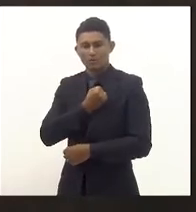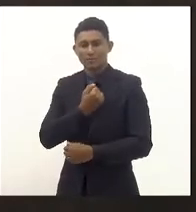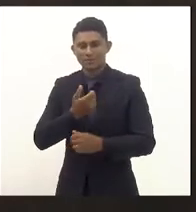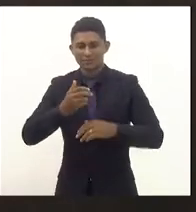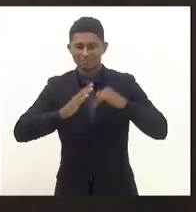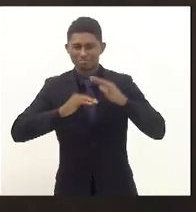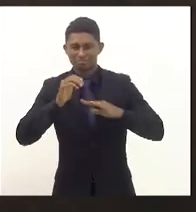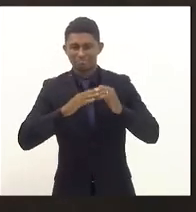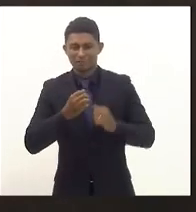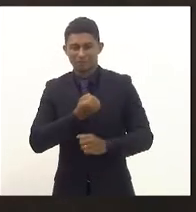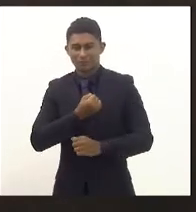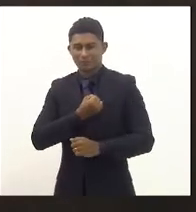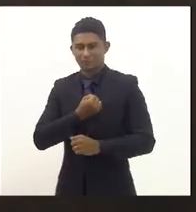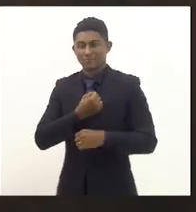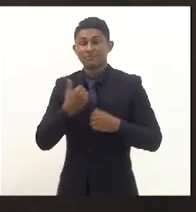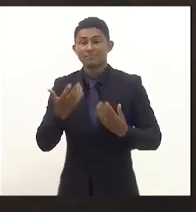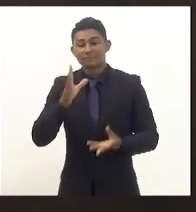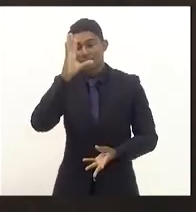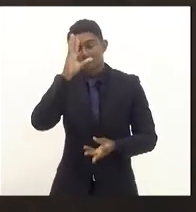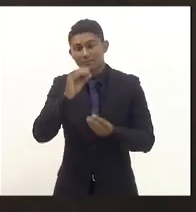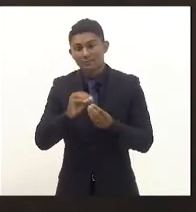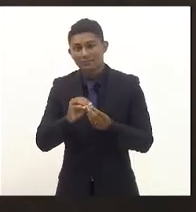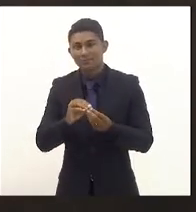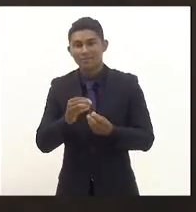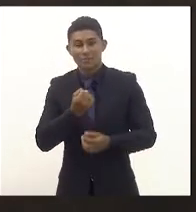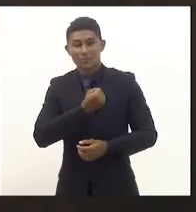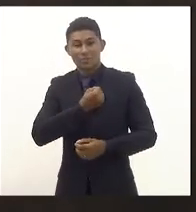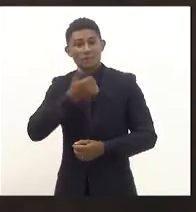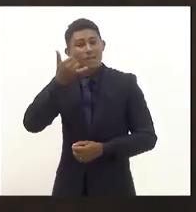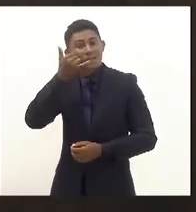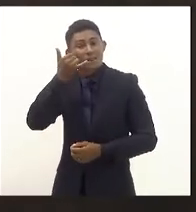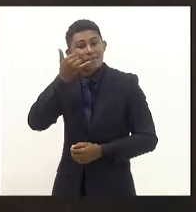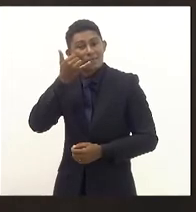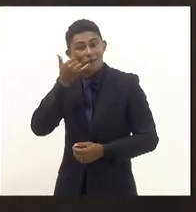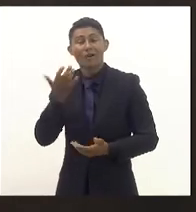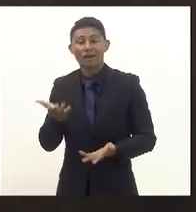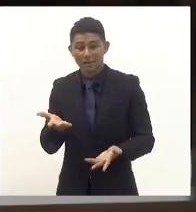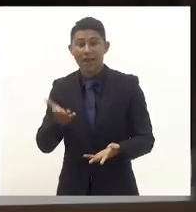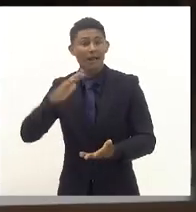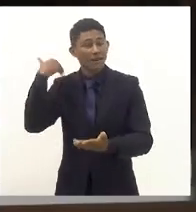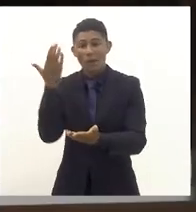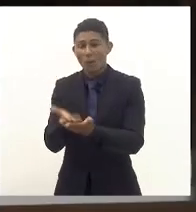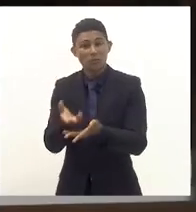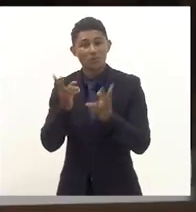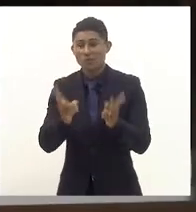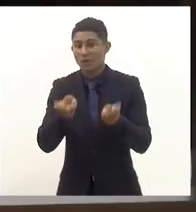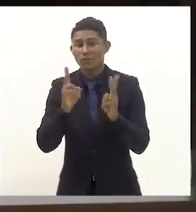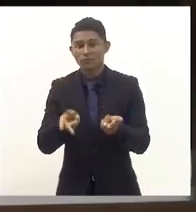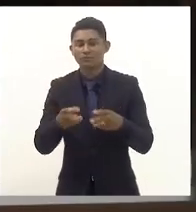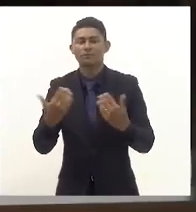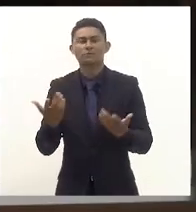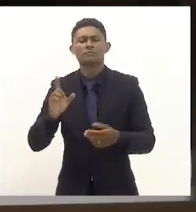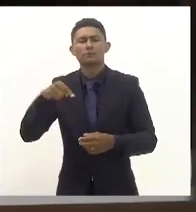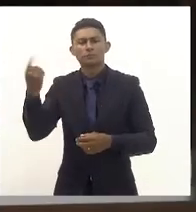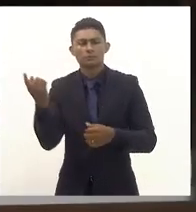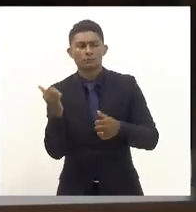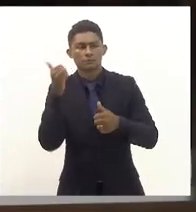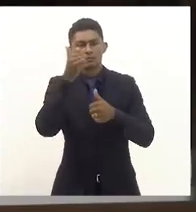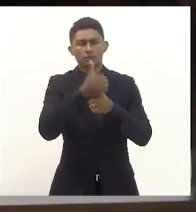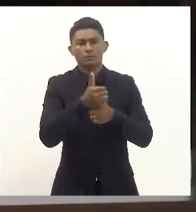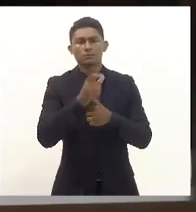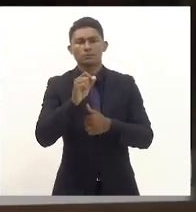segundo Marcelo Esse é uma temeridade porque o telefone não parava de tocar e depois disso ele me sucedeu na